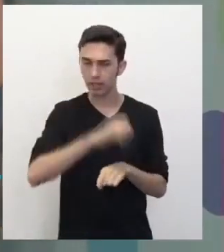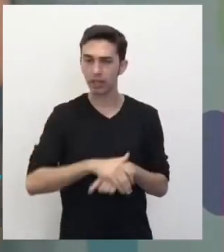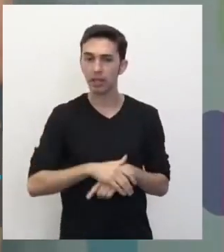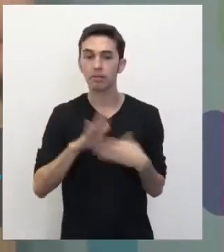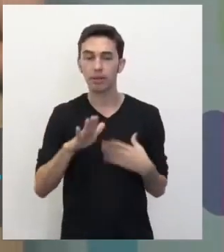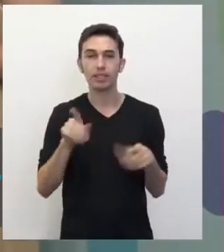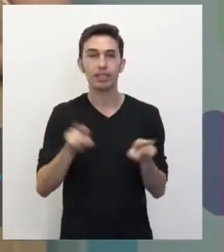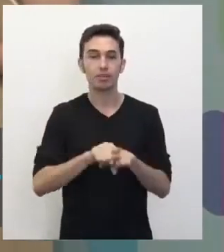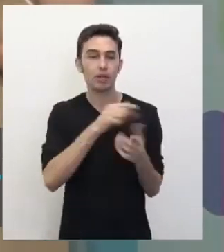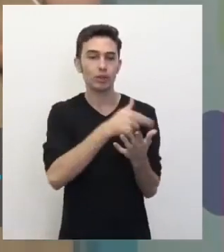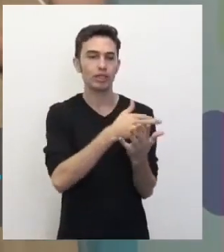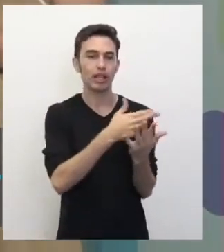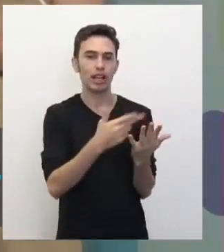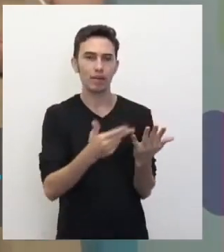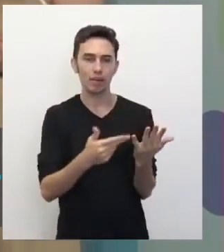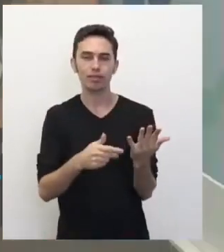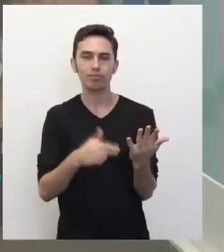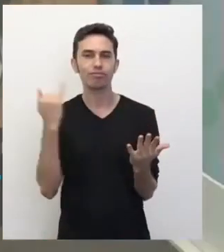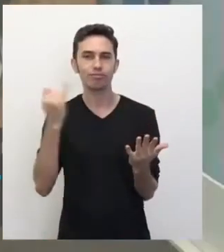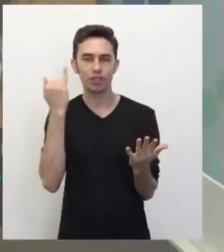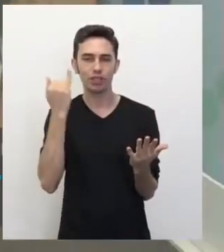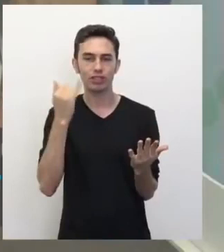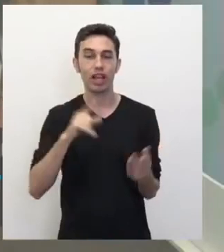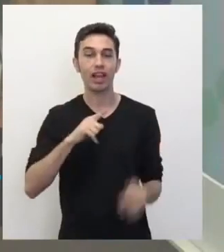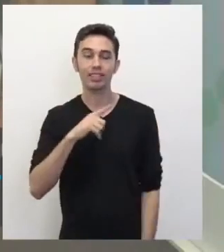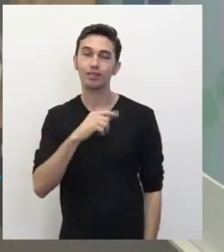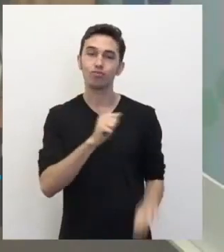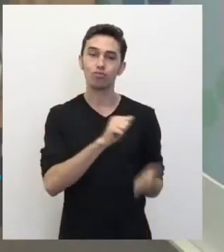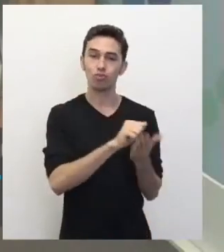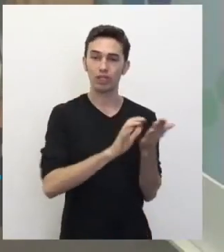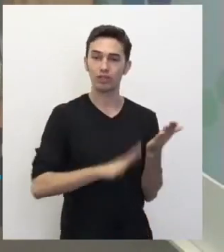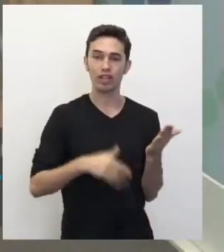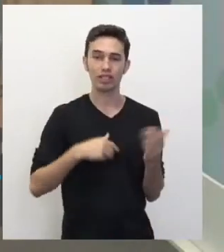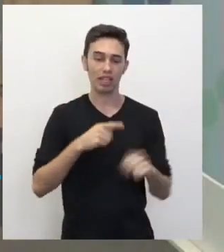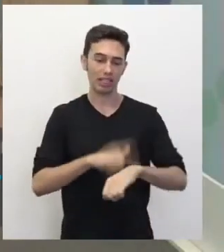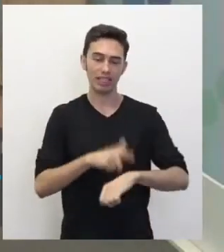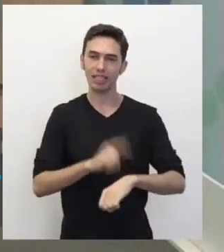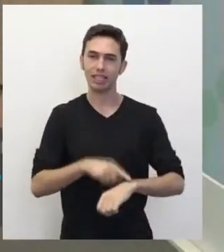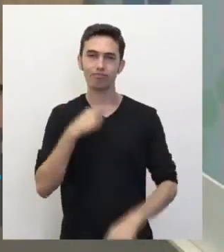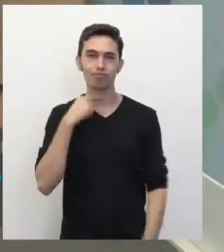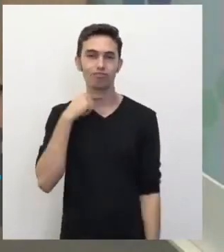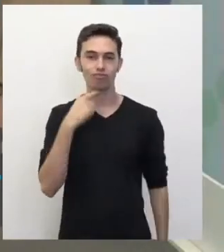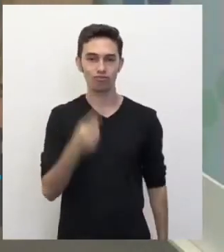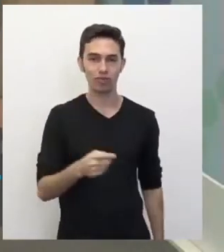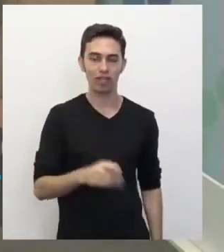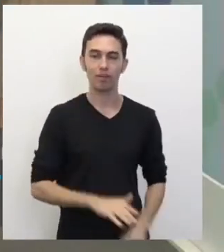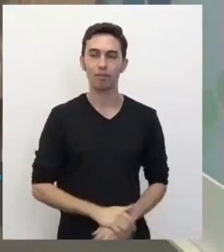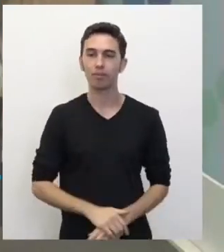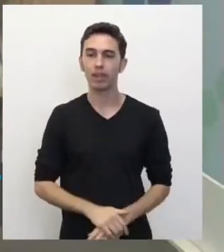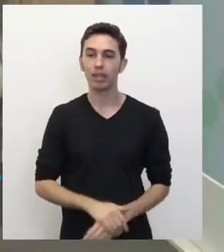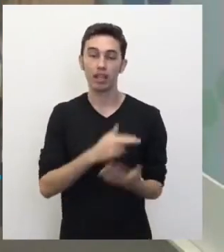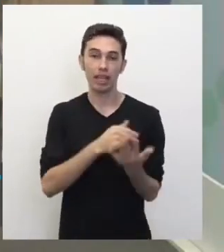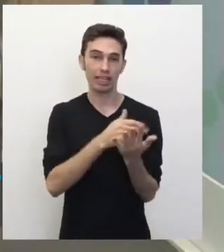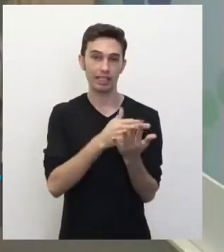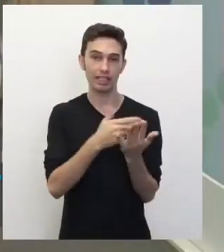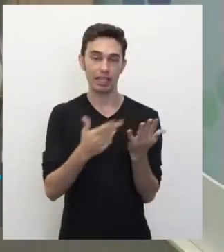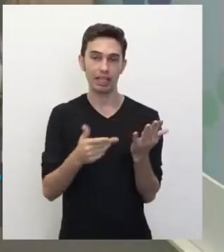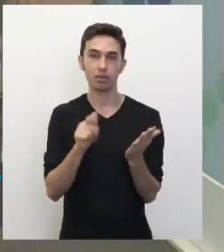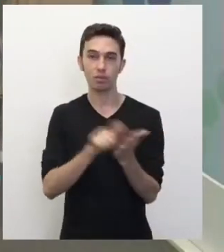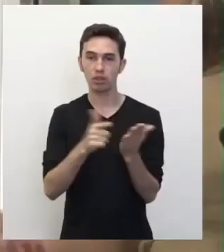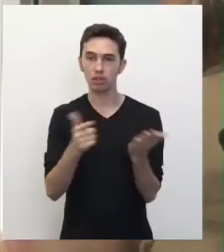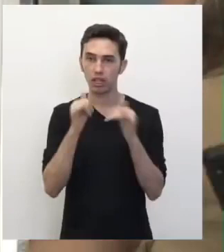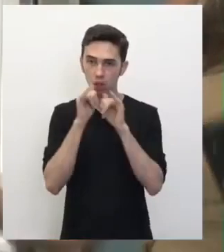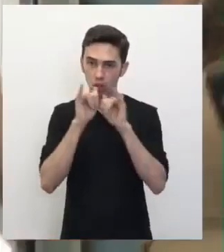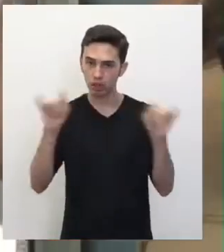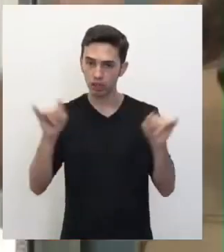lembrar dos elementos. E tinha uma atividade que acabou não dando tempo, então é o seguinte, elementos aí da nossa notícia, que tem